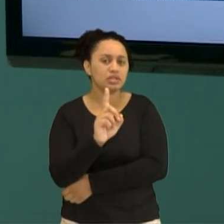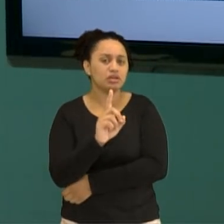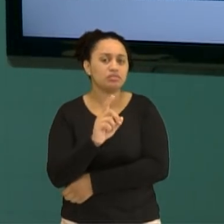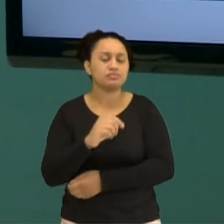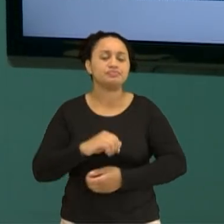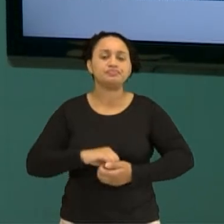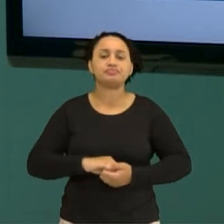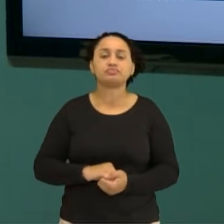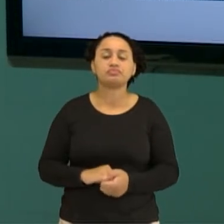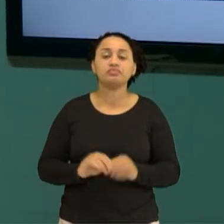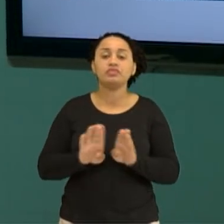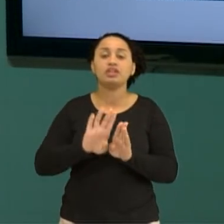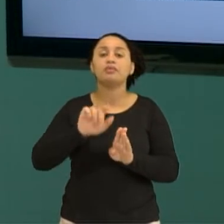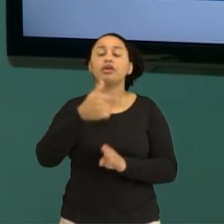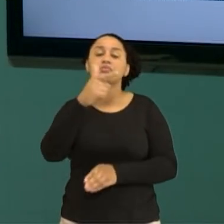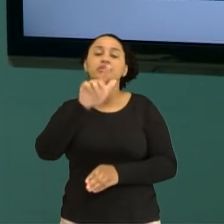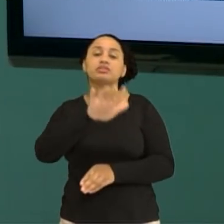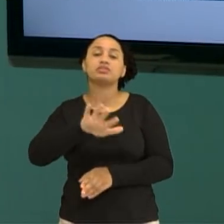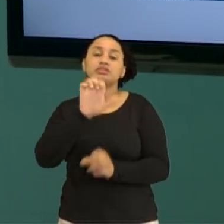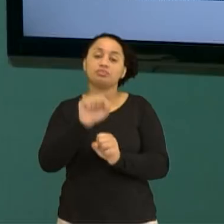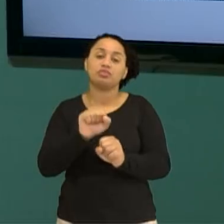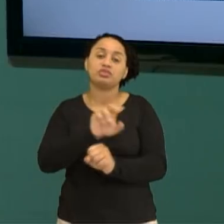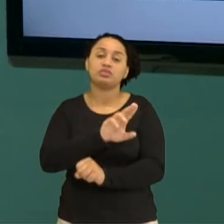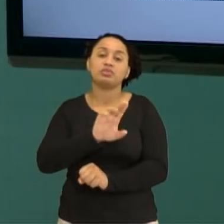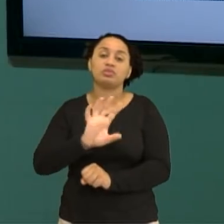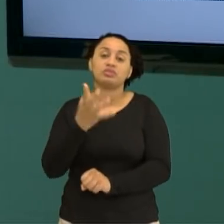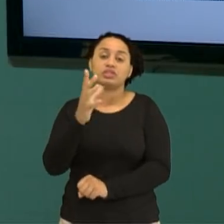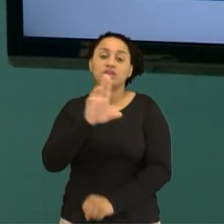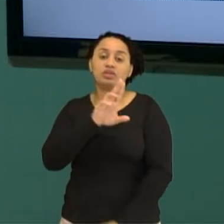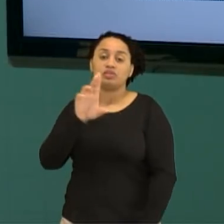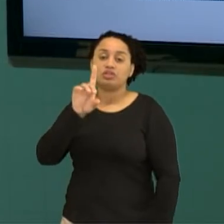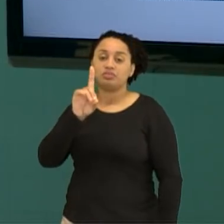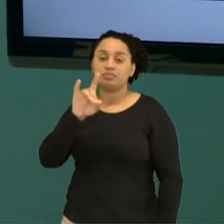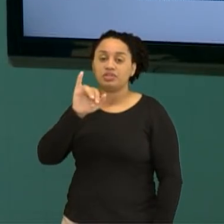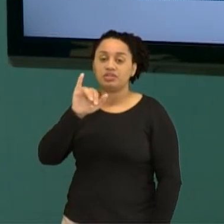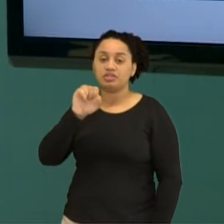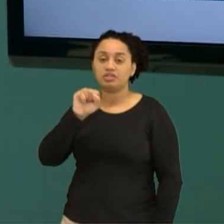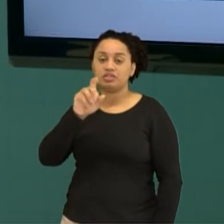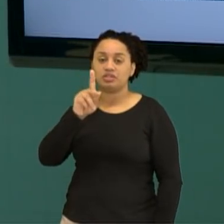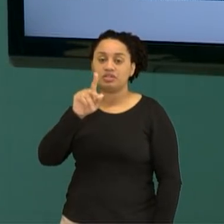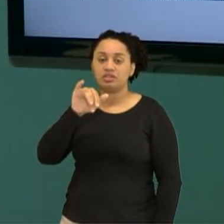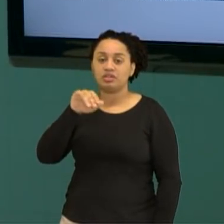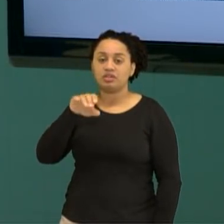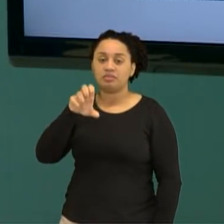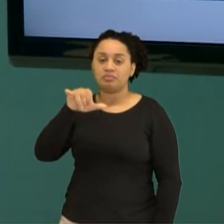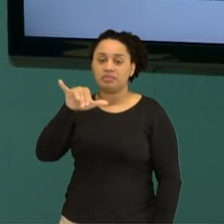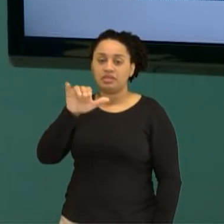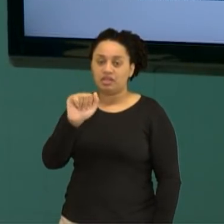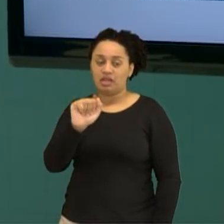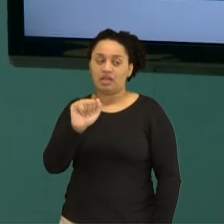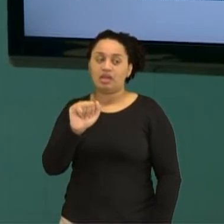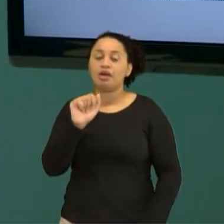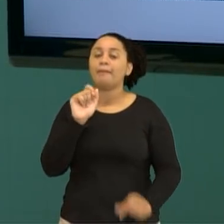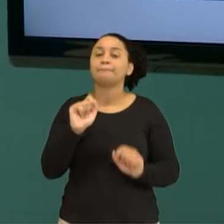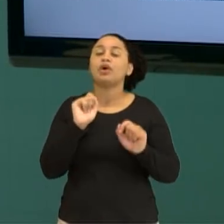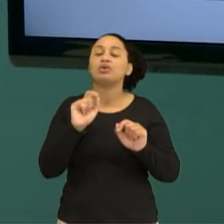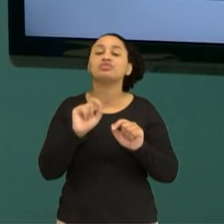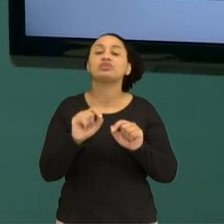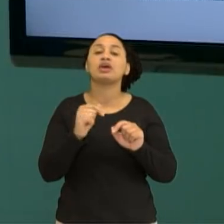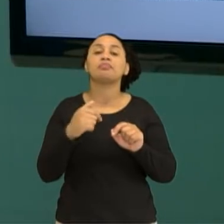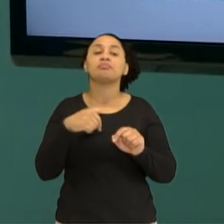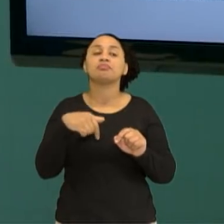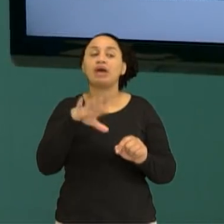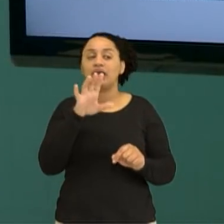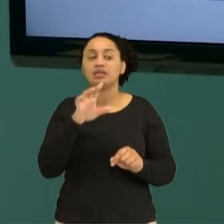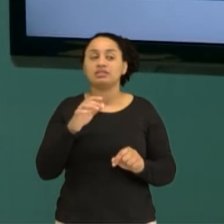que pode acontecer é a dispneia, que é o quê? A dificuldade da respiração. Pode estar com o fluxo aumentado, normalmente com o fluxo